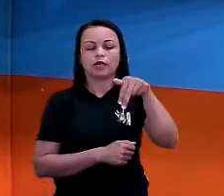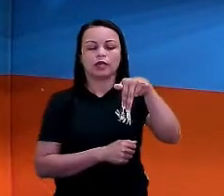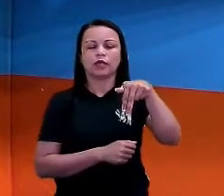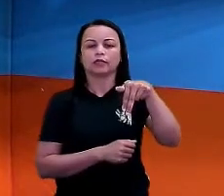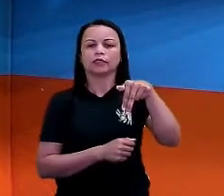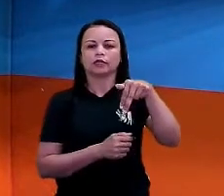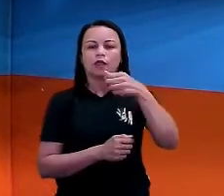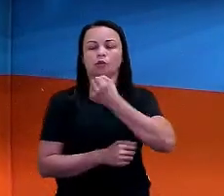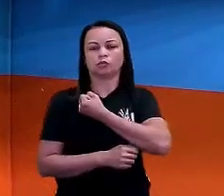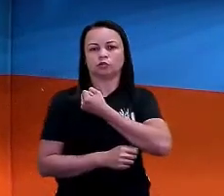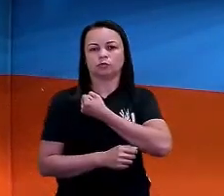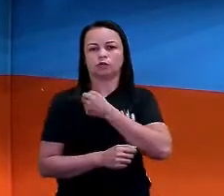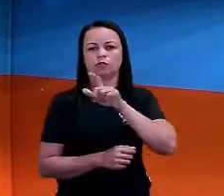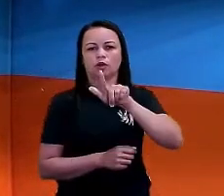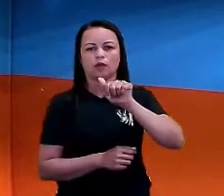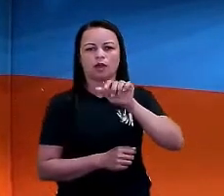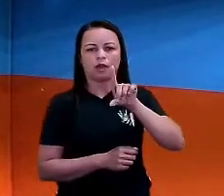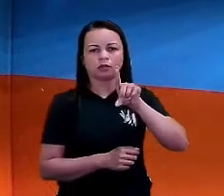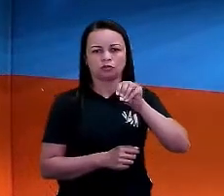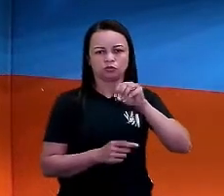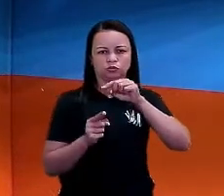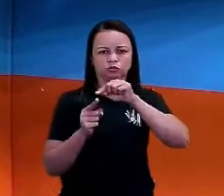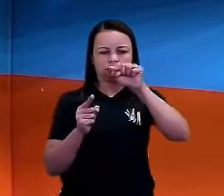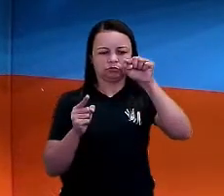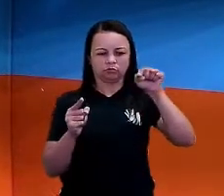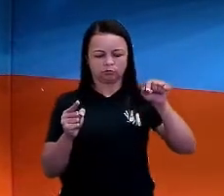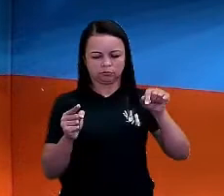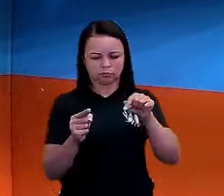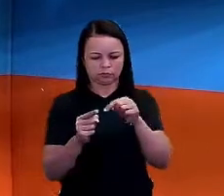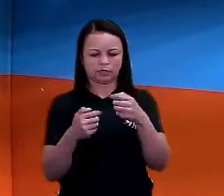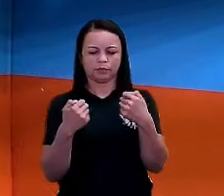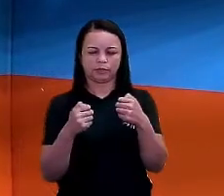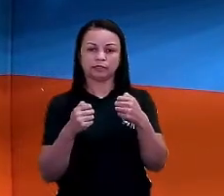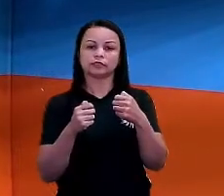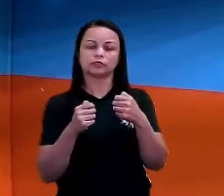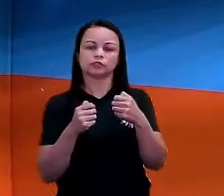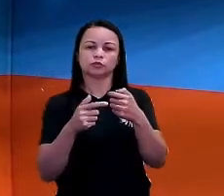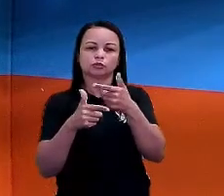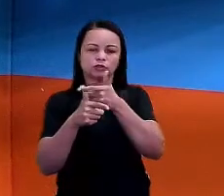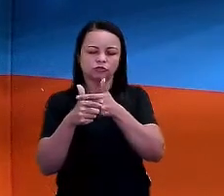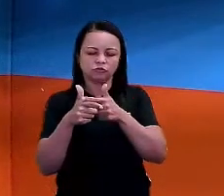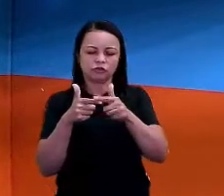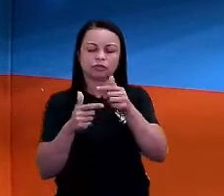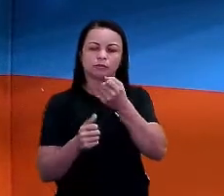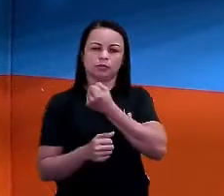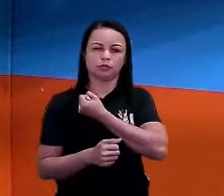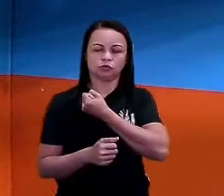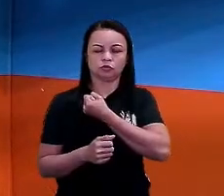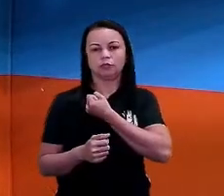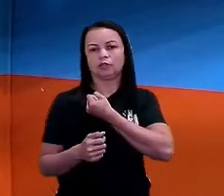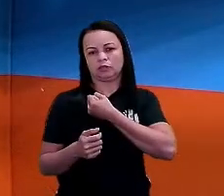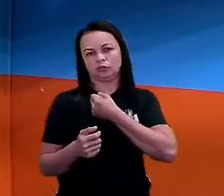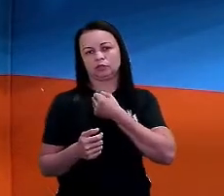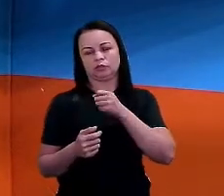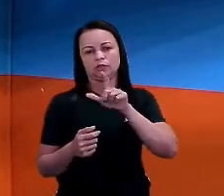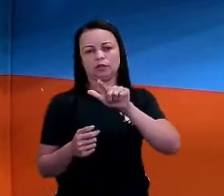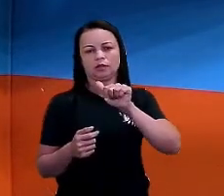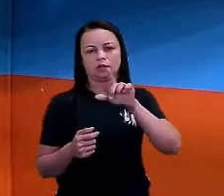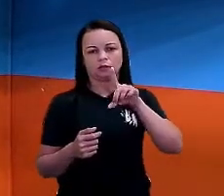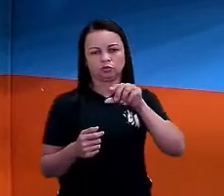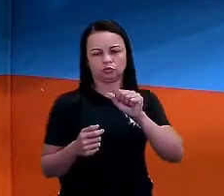lados. Para calcular o valor de cada ângulo, é preciso dividir a soma dos ângulos internos pelo número de lados do